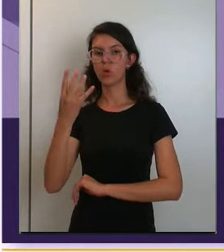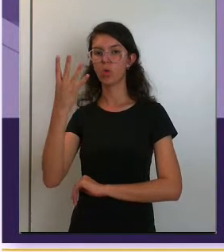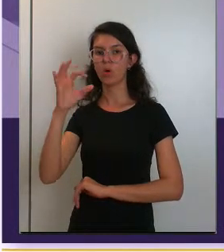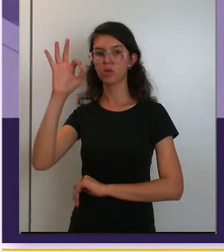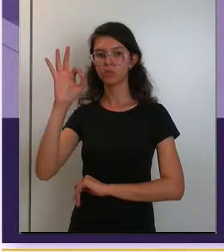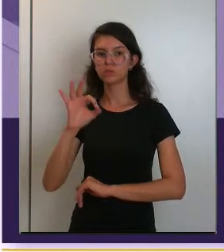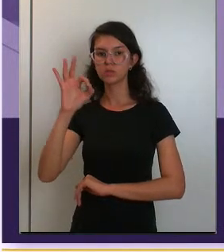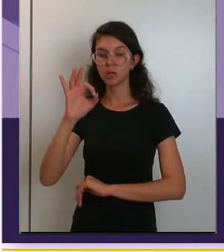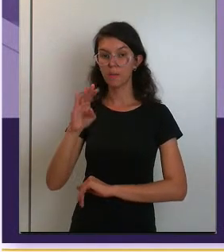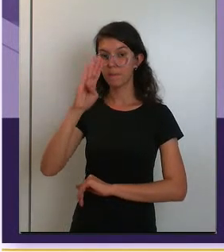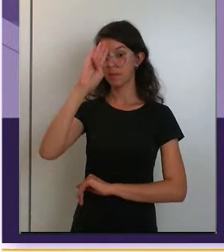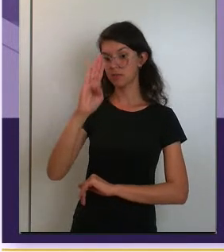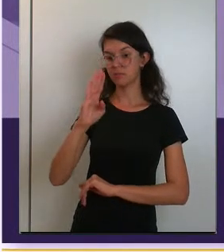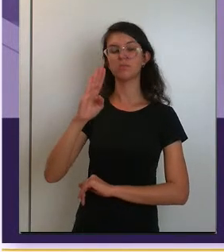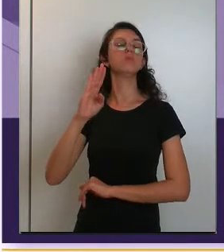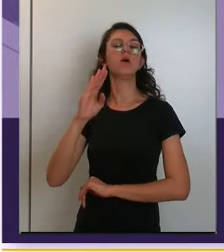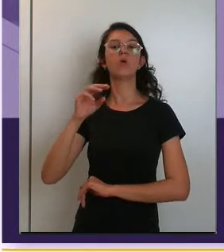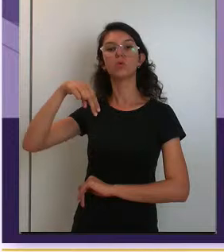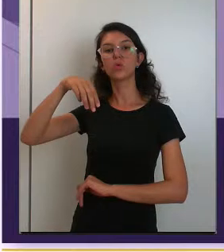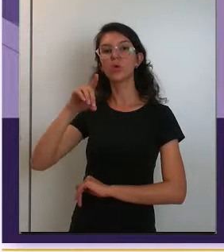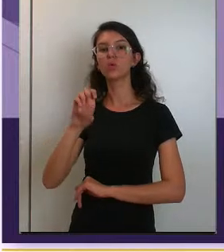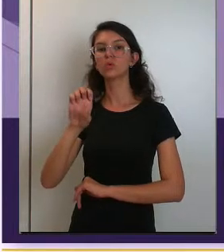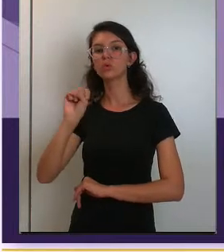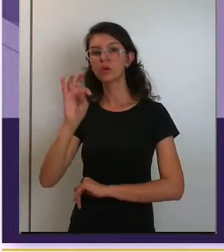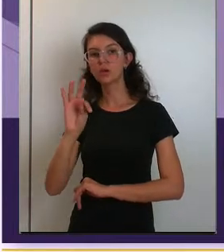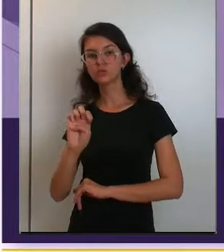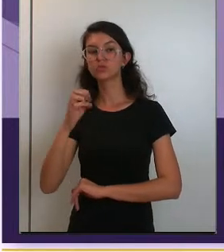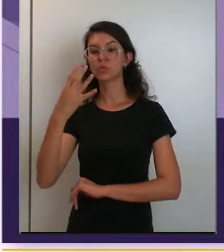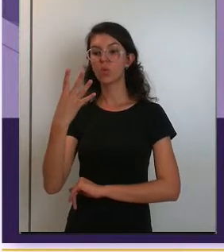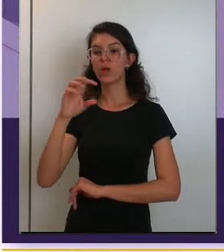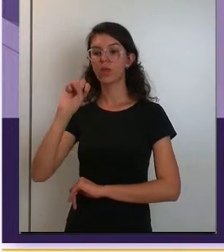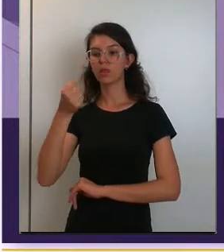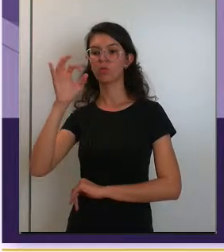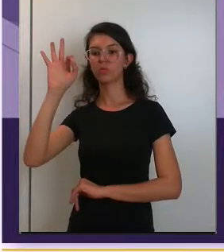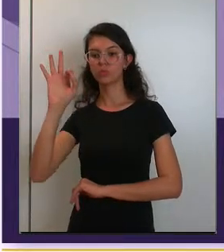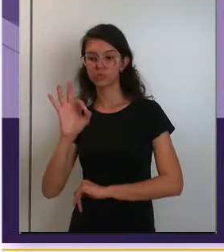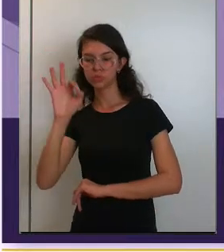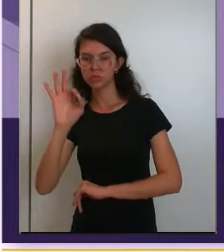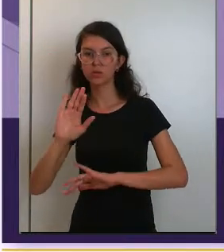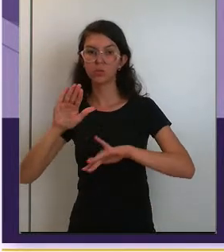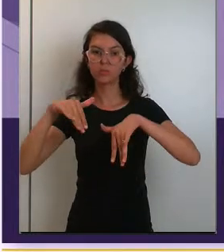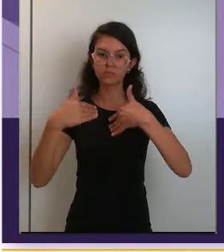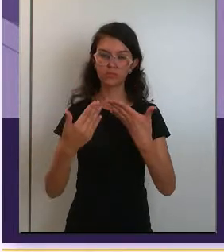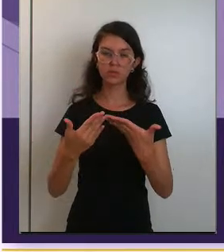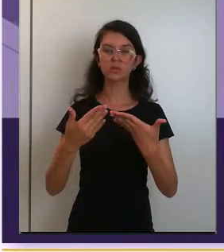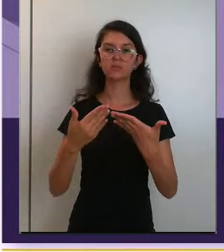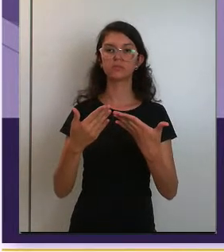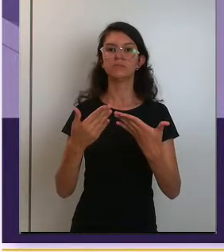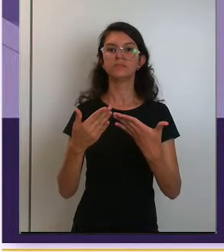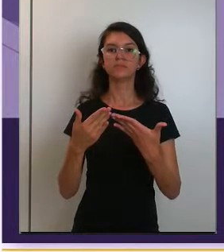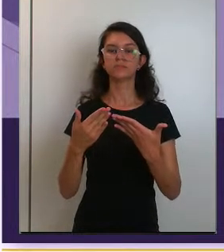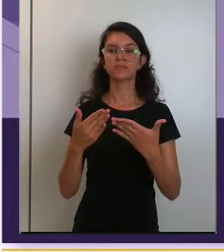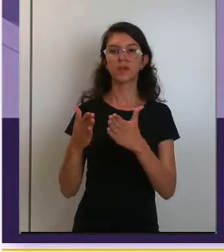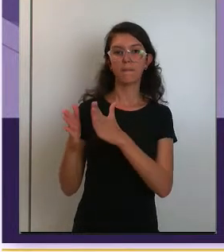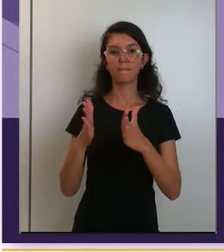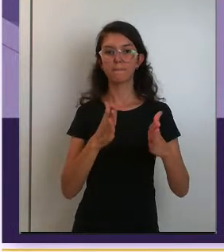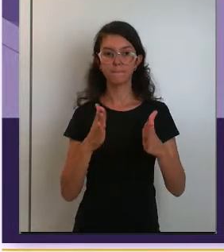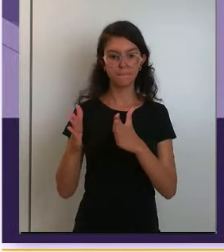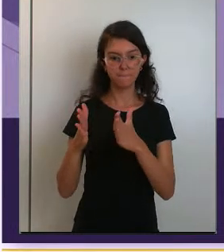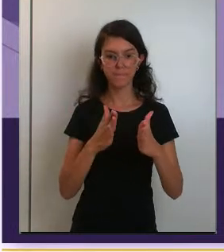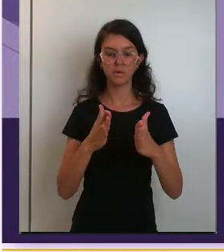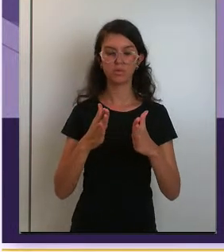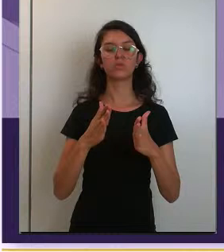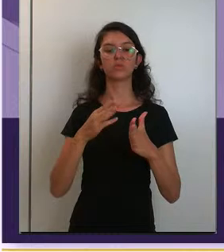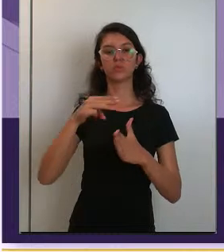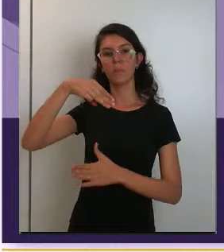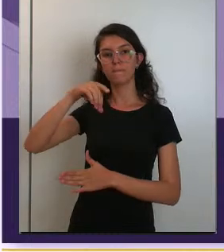na região nordeste, com 48%. A duração mediana do aleitamento materno exclusivo, né,